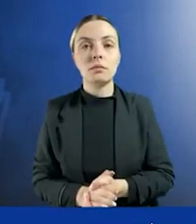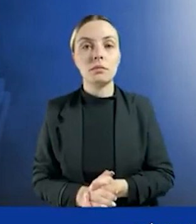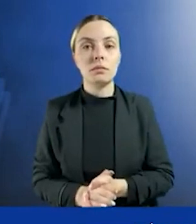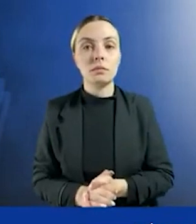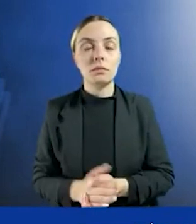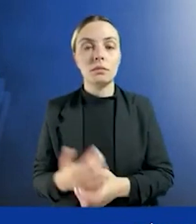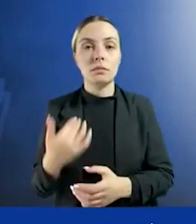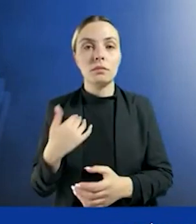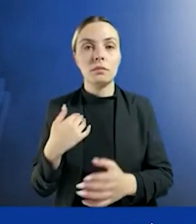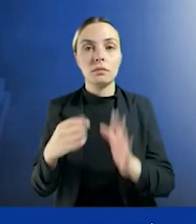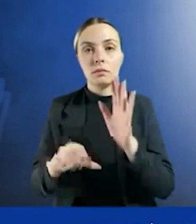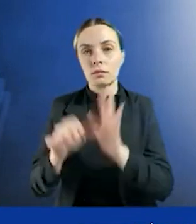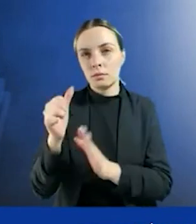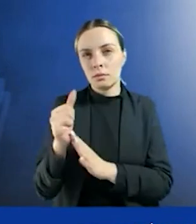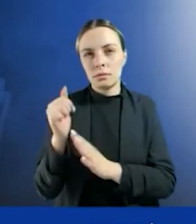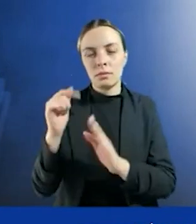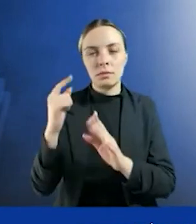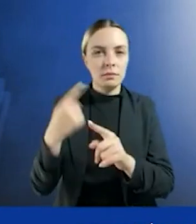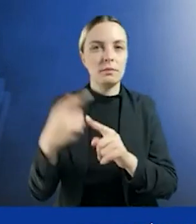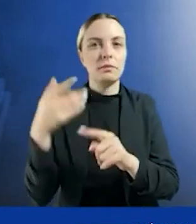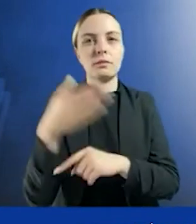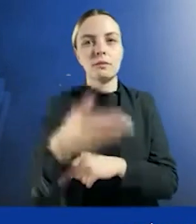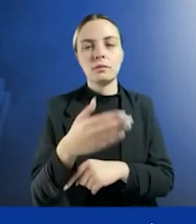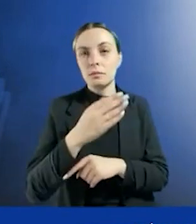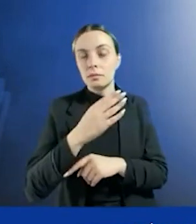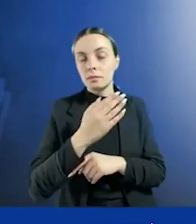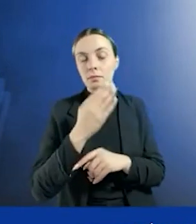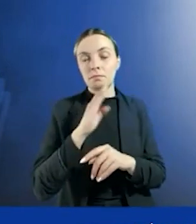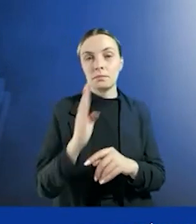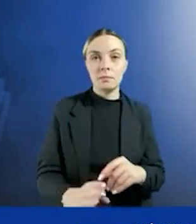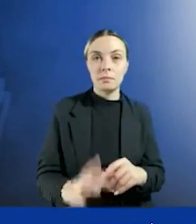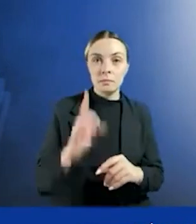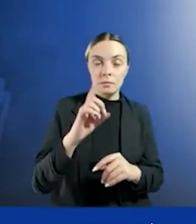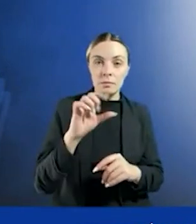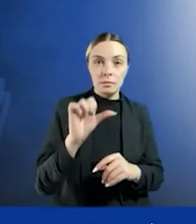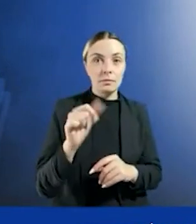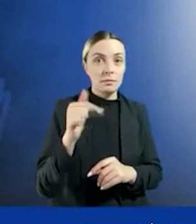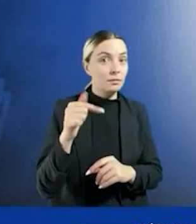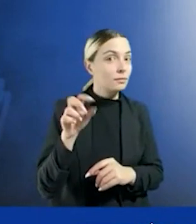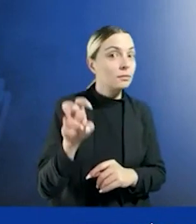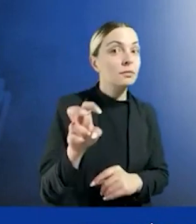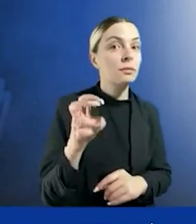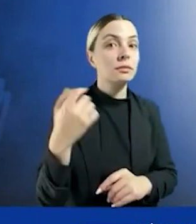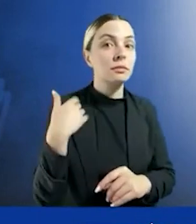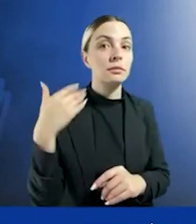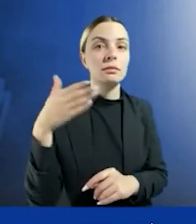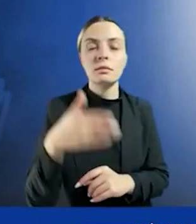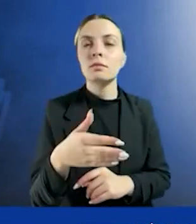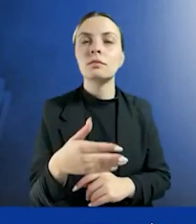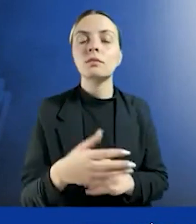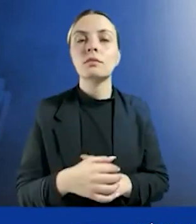foi em 1975. Na época, o Cerrado